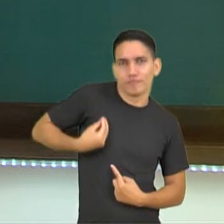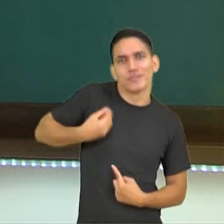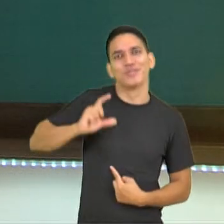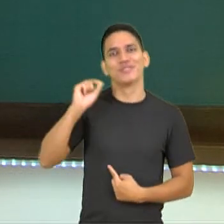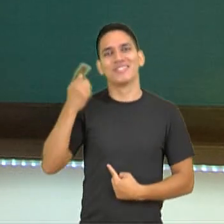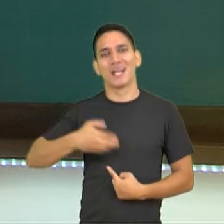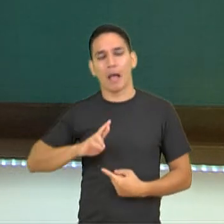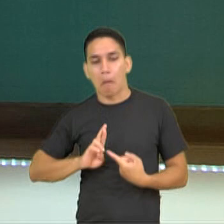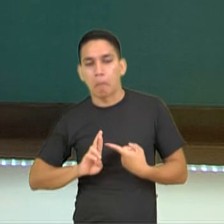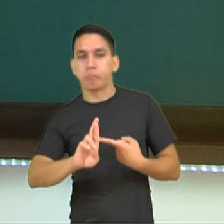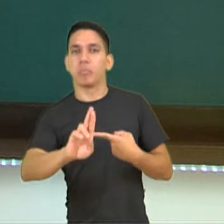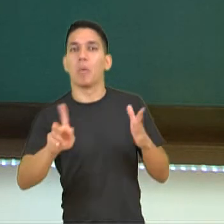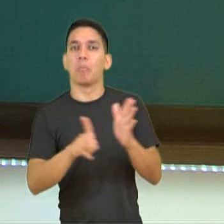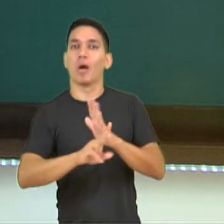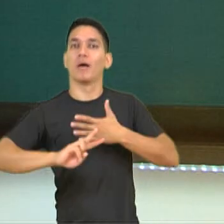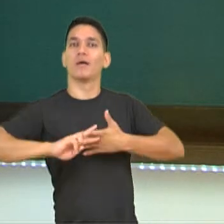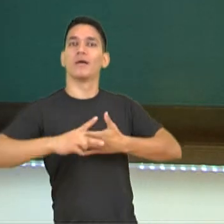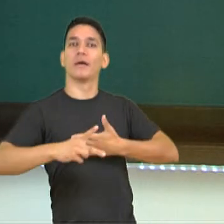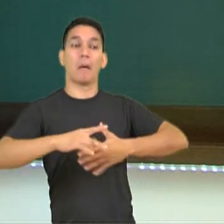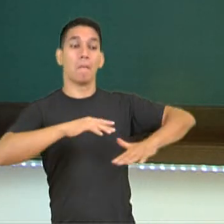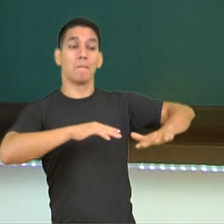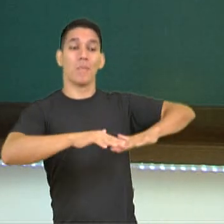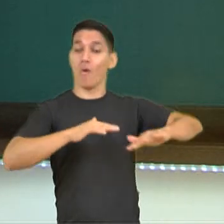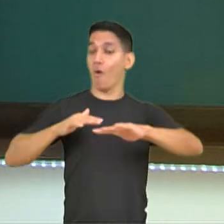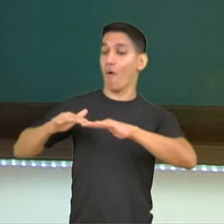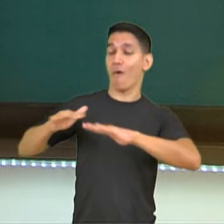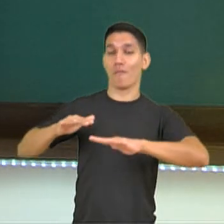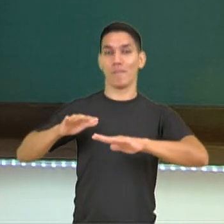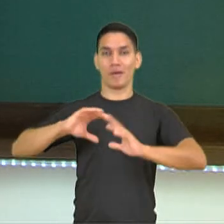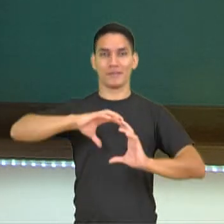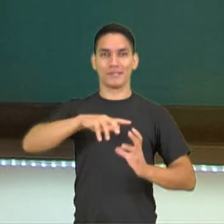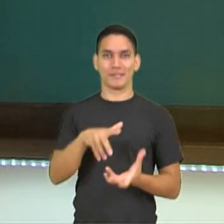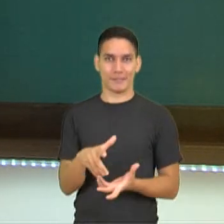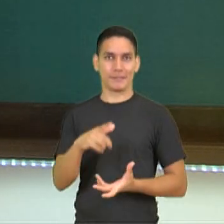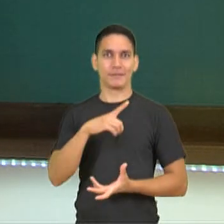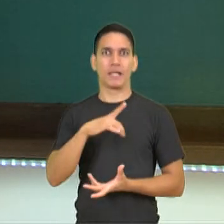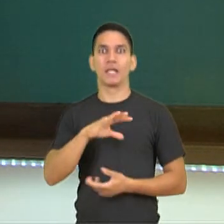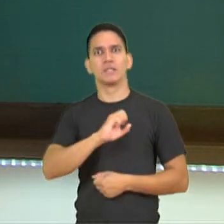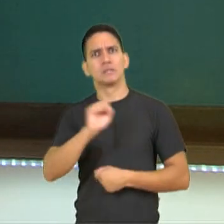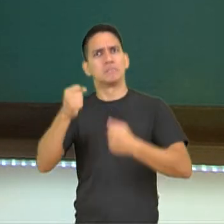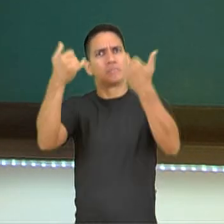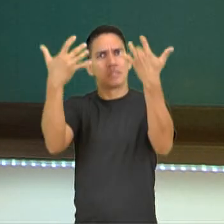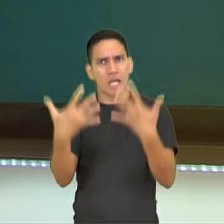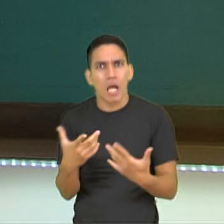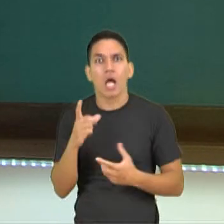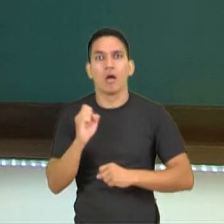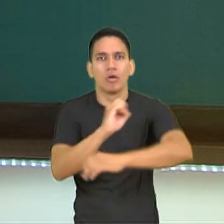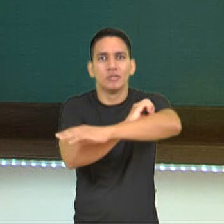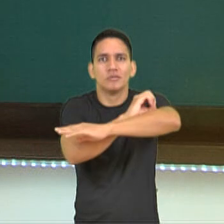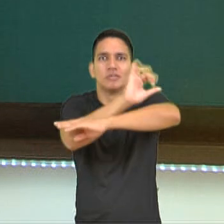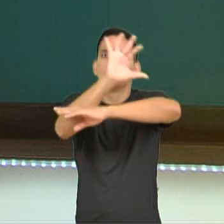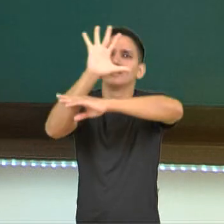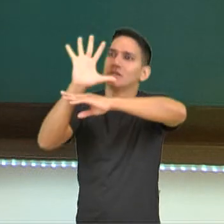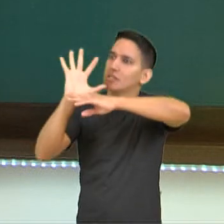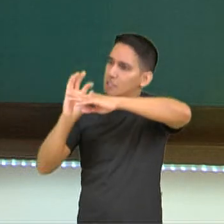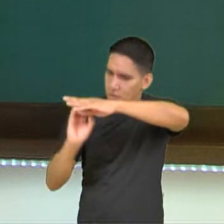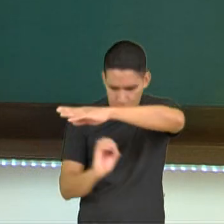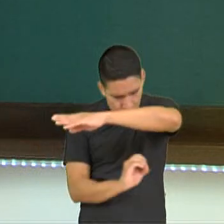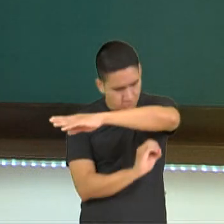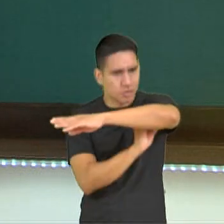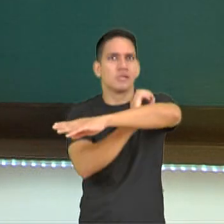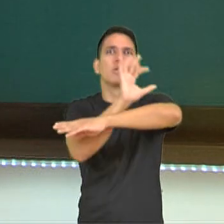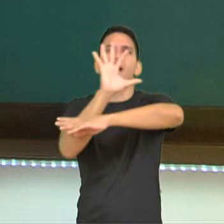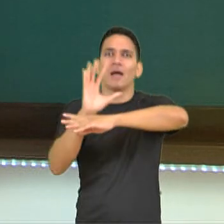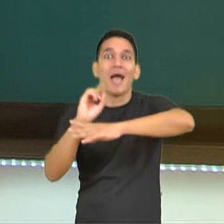resultado dos movimentos que a Terra faz. Então, se eu falei do dia e da noite, é um dos movimentos que